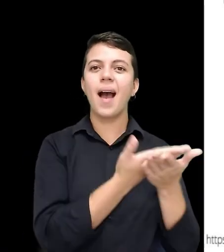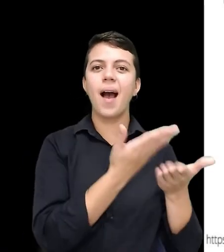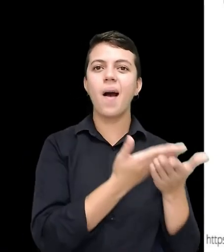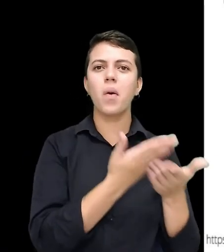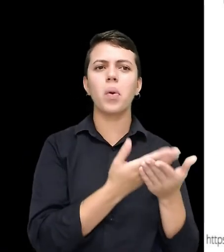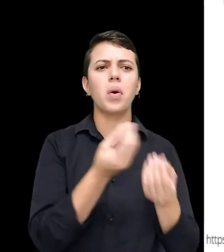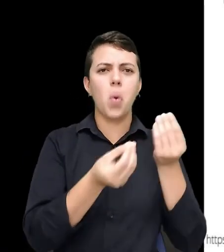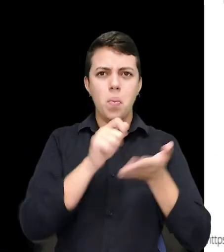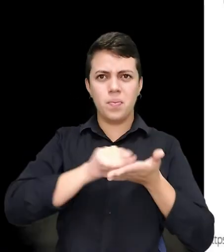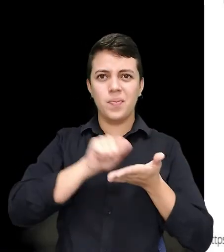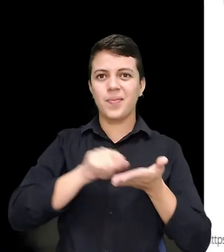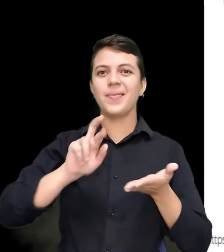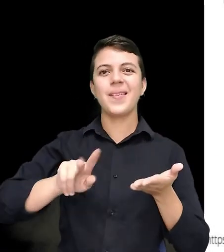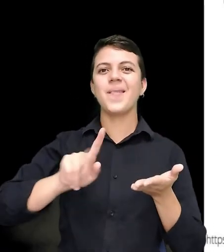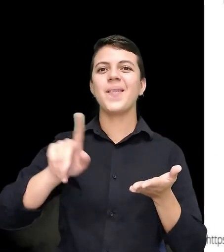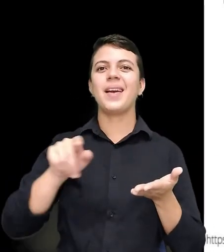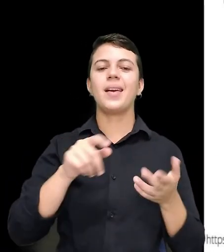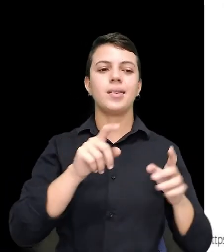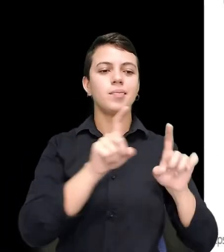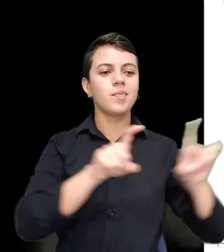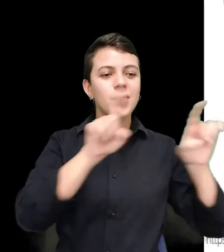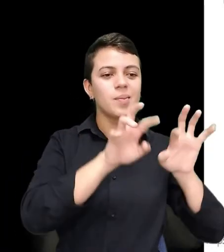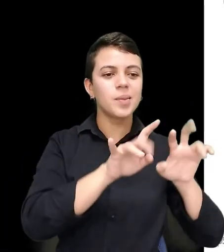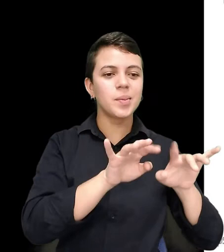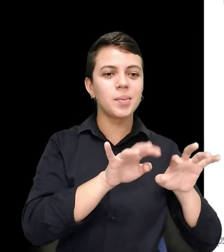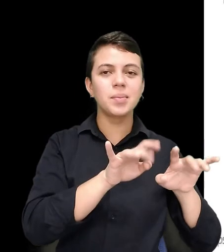os cursistas, para os alunos